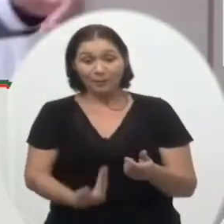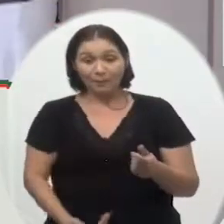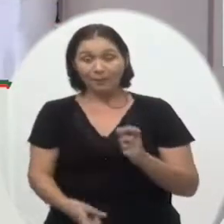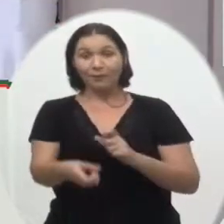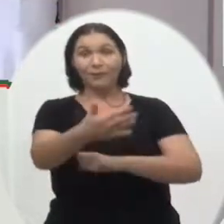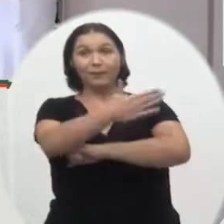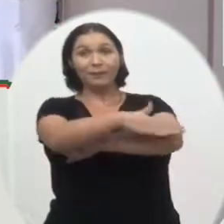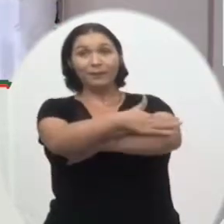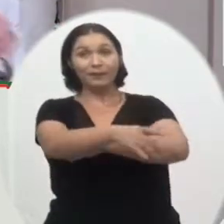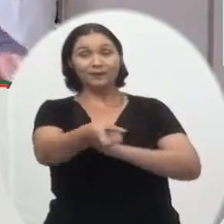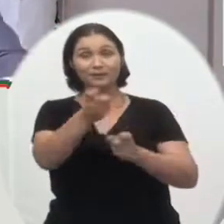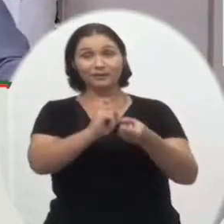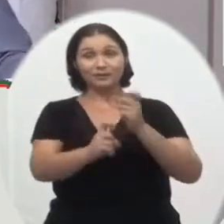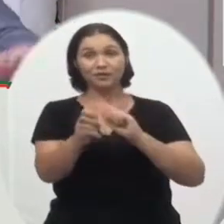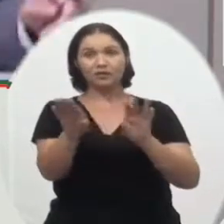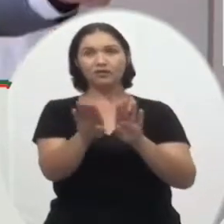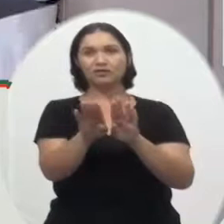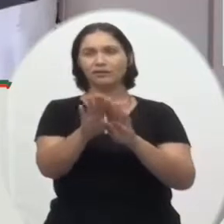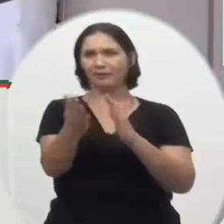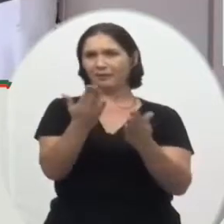Aliás, fizeram um comparativo com a lei